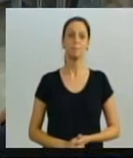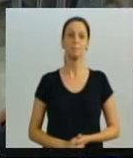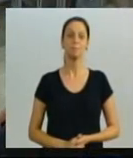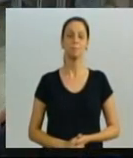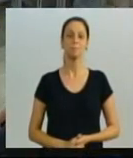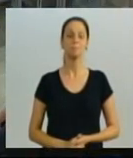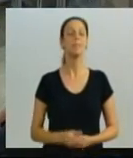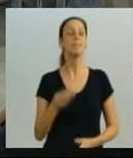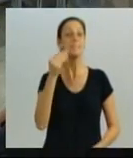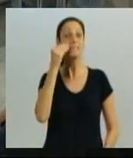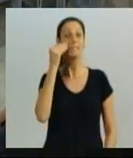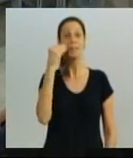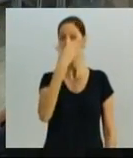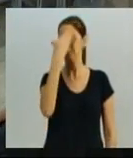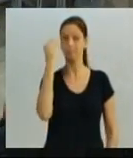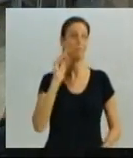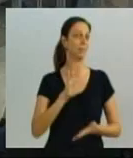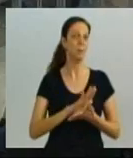Tentar não esquecer ninguém aqui.